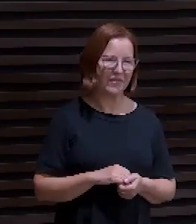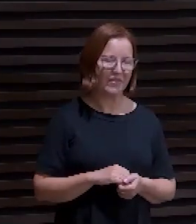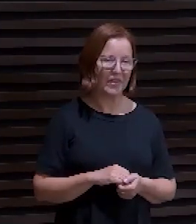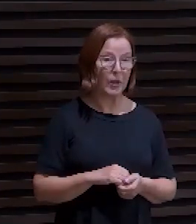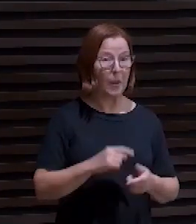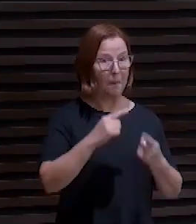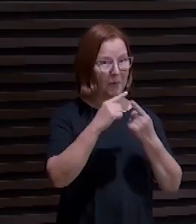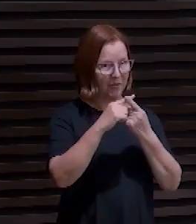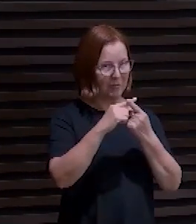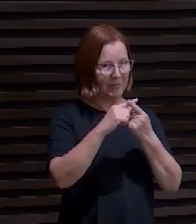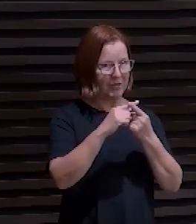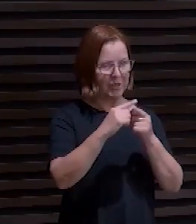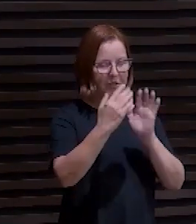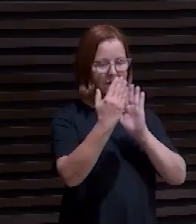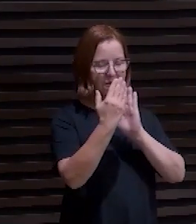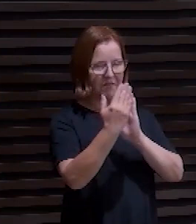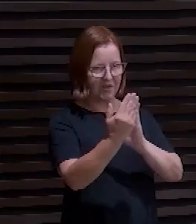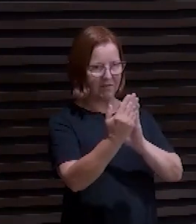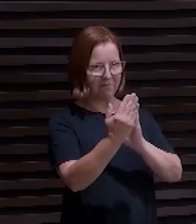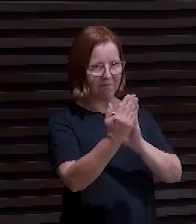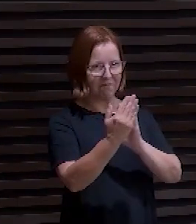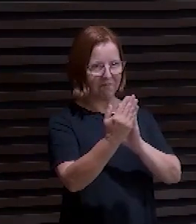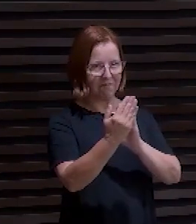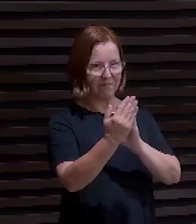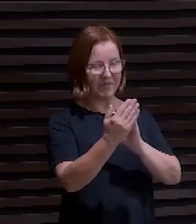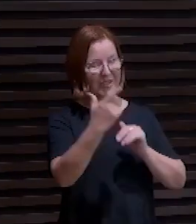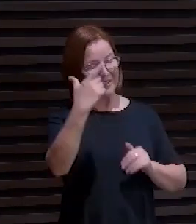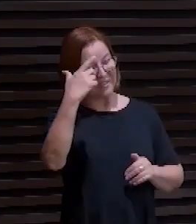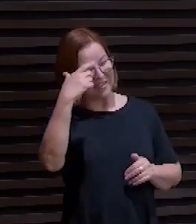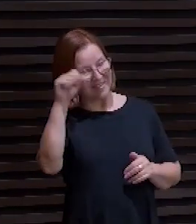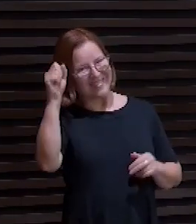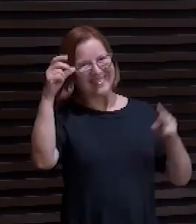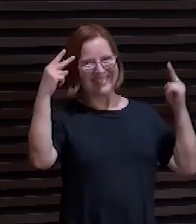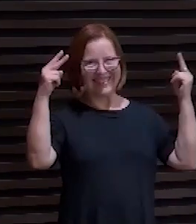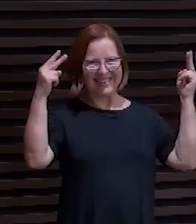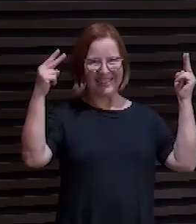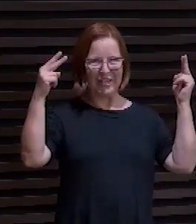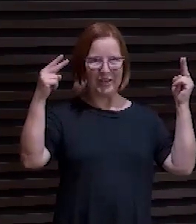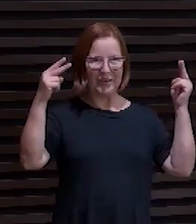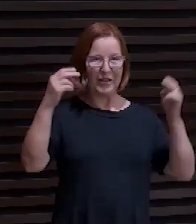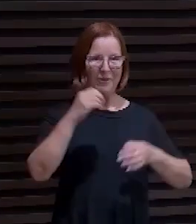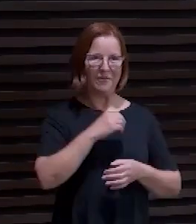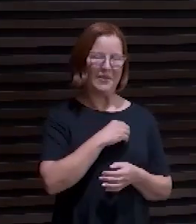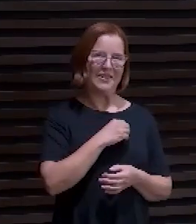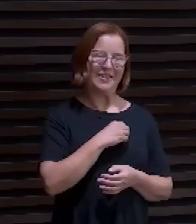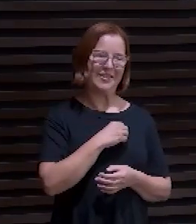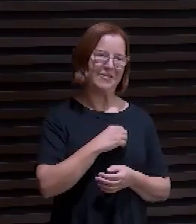positivamente ele enfrentou isto para vencer o pecado.